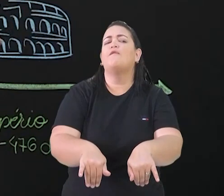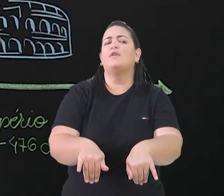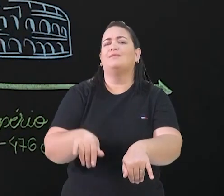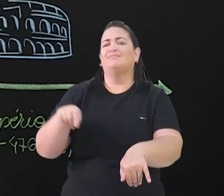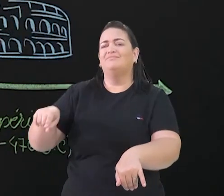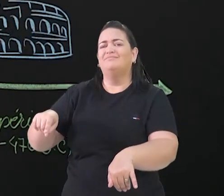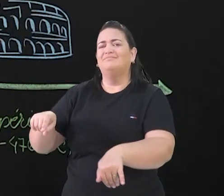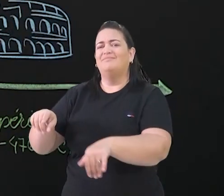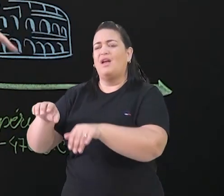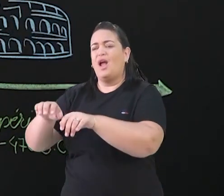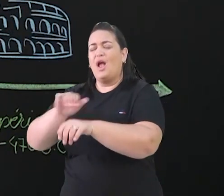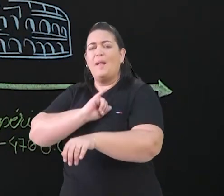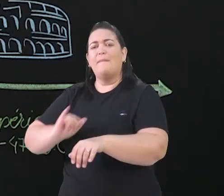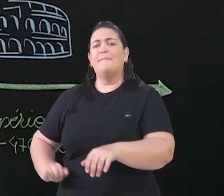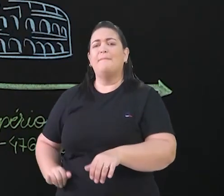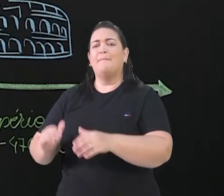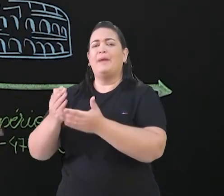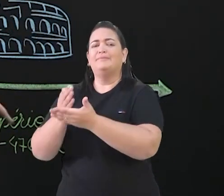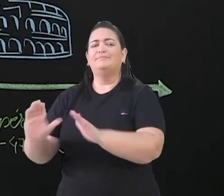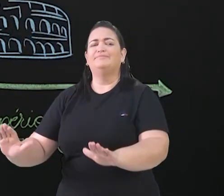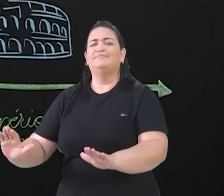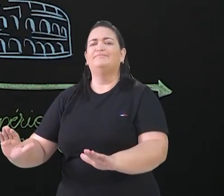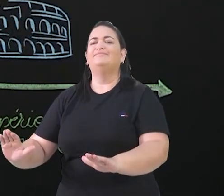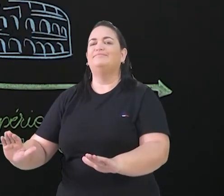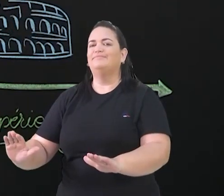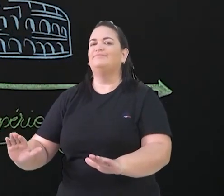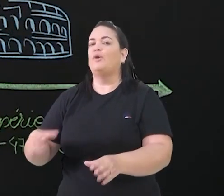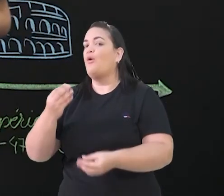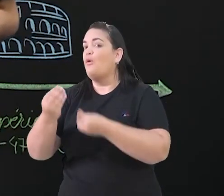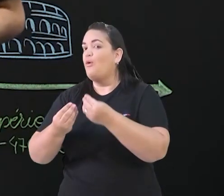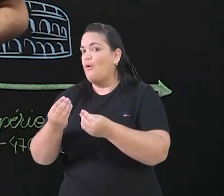o caso aqui do Império, que terminou em